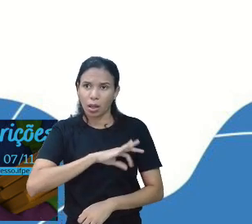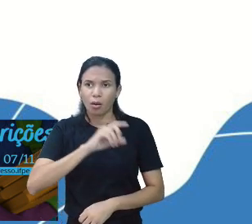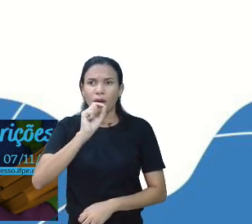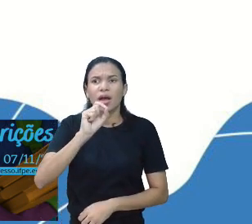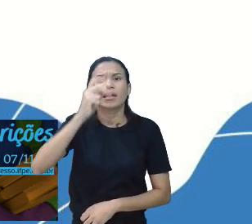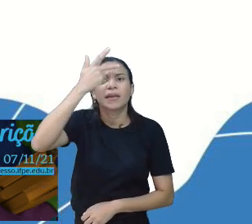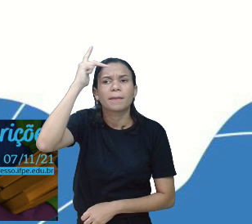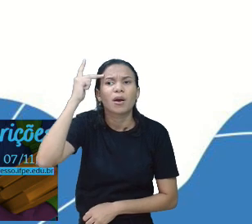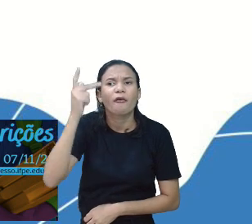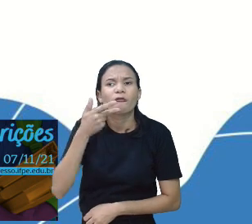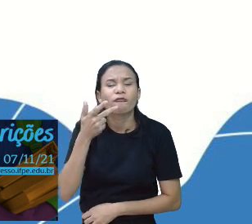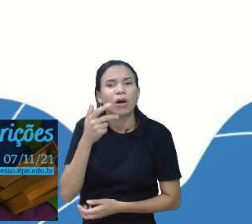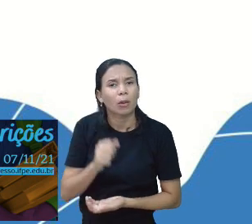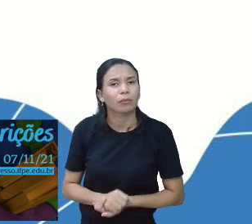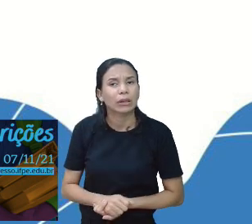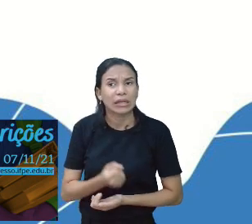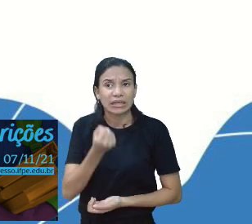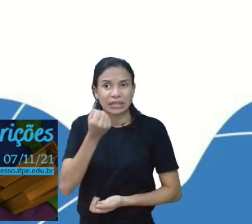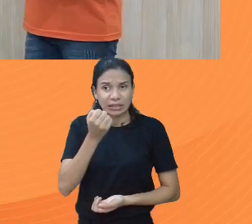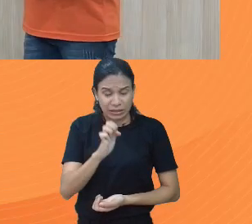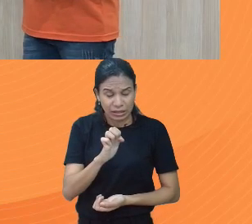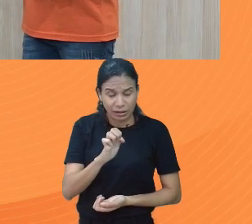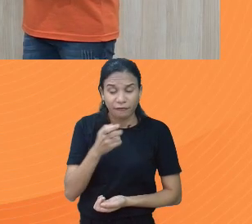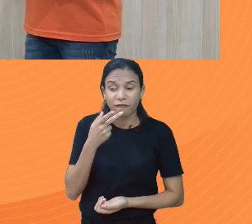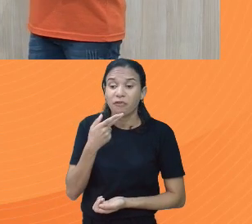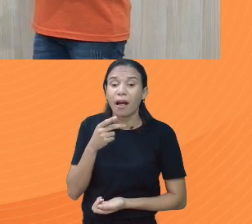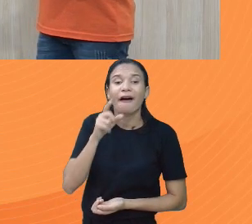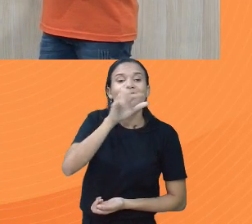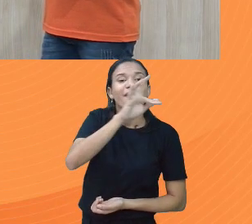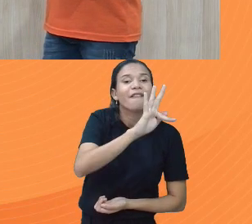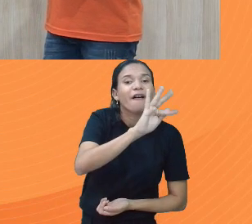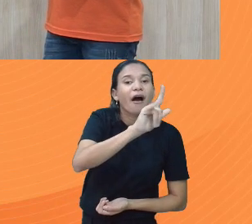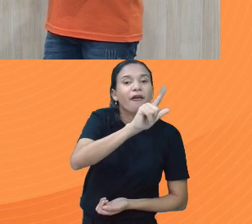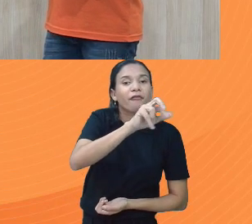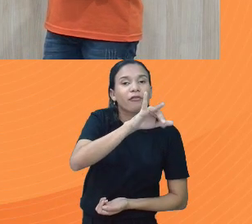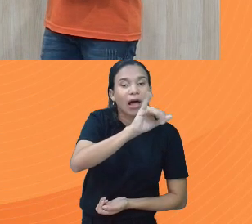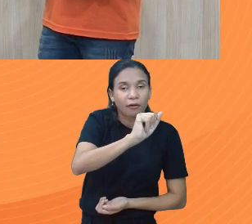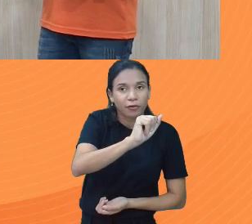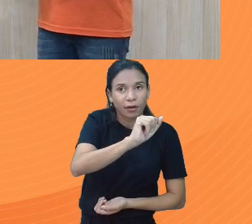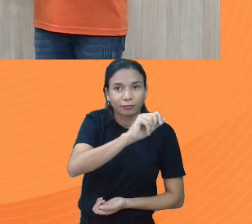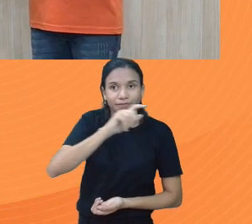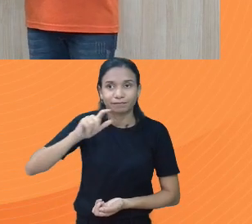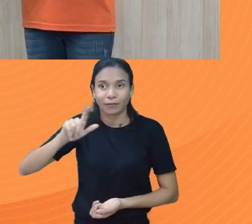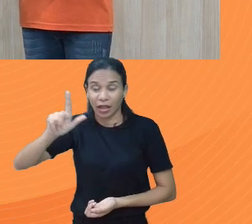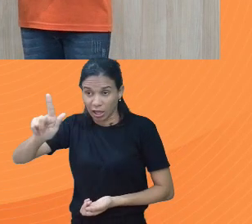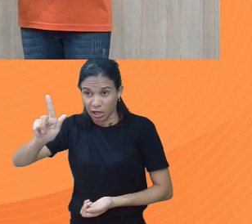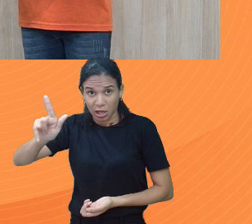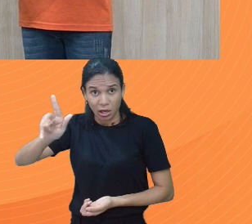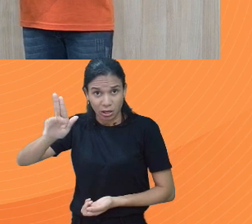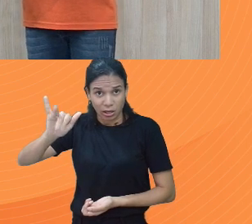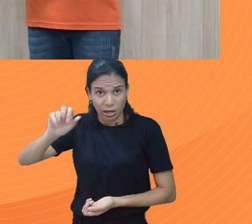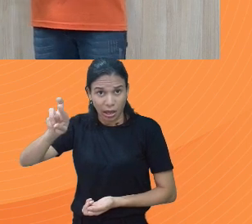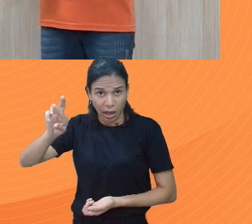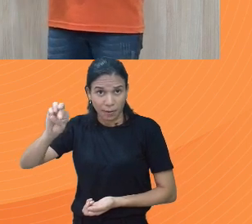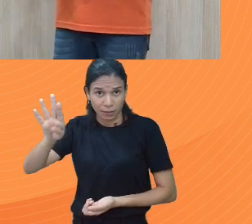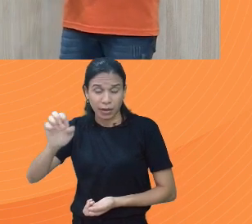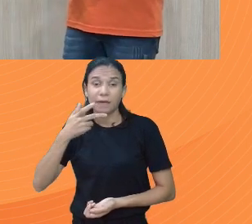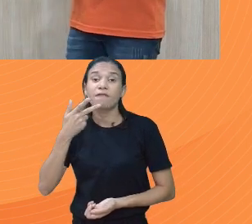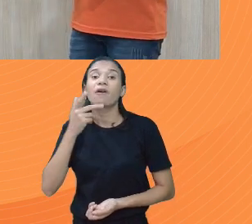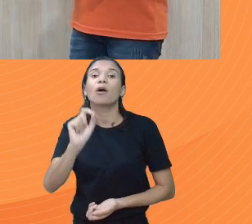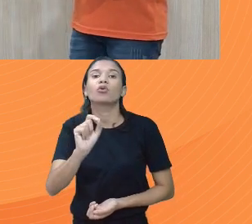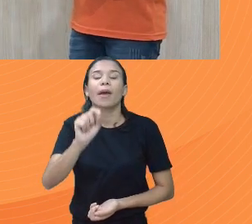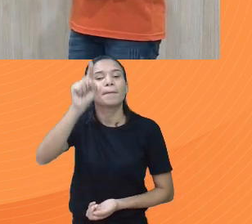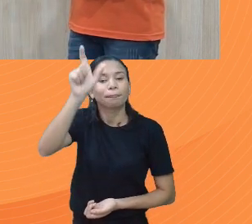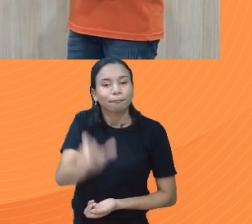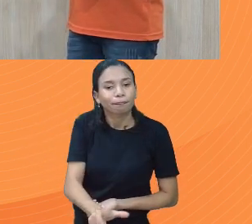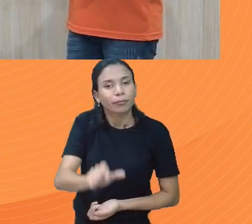só. Se na fala ele está dizendo Flávia e Guilherme, quem sobrou foi Beto. Então, quem está